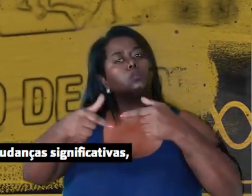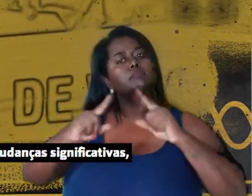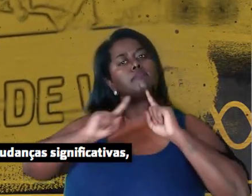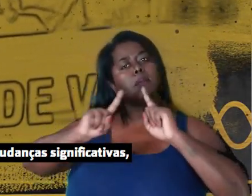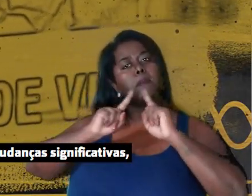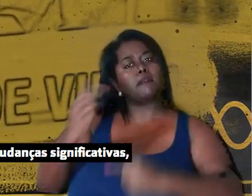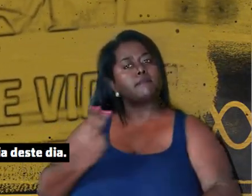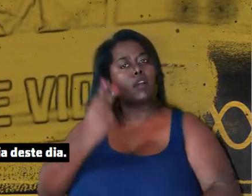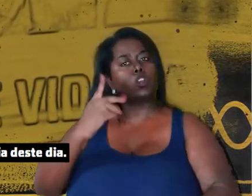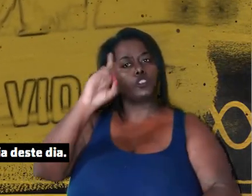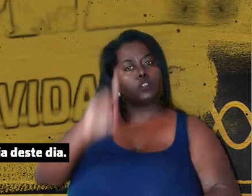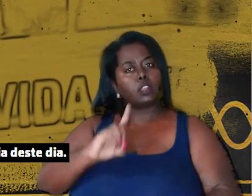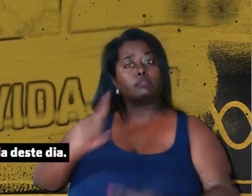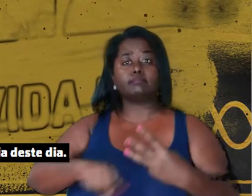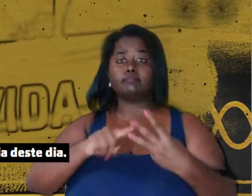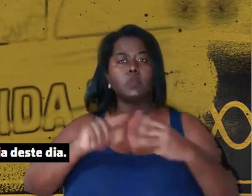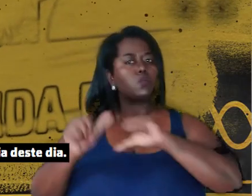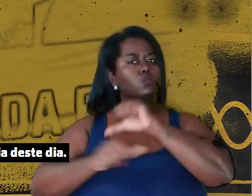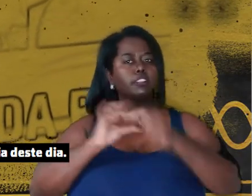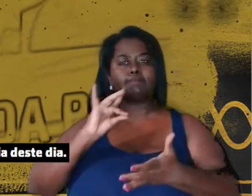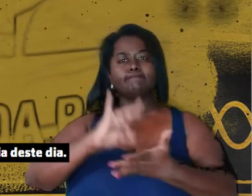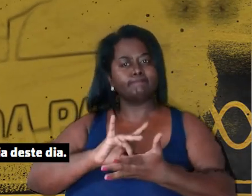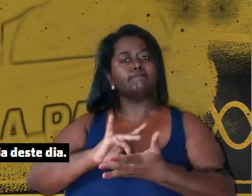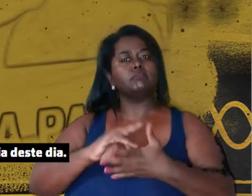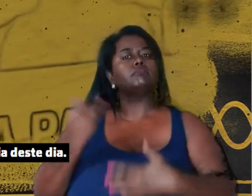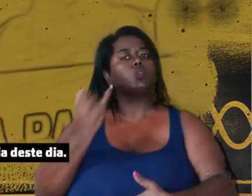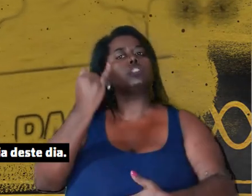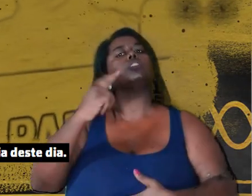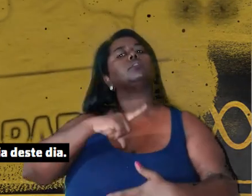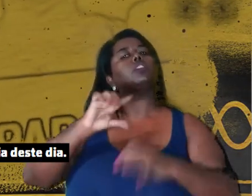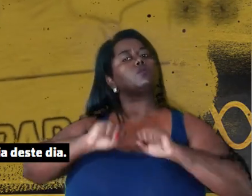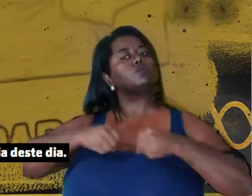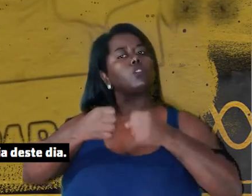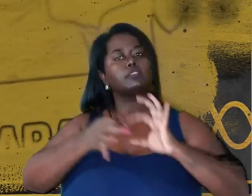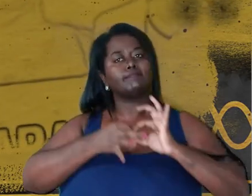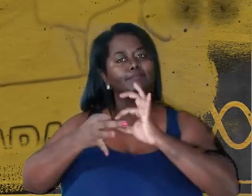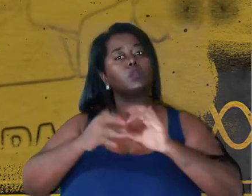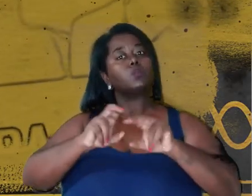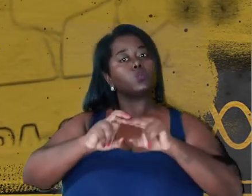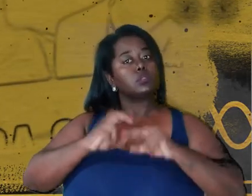mudanças significativas, é preciso um esforço em conjunto. Daí a importância deste dia.